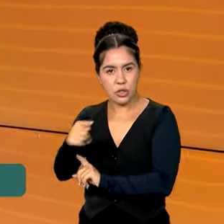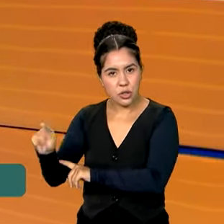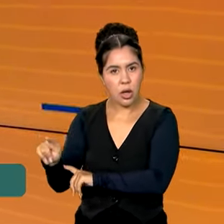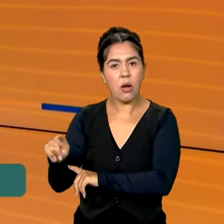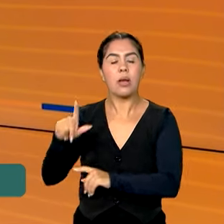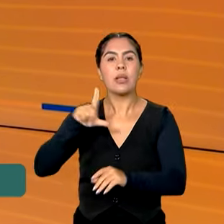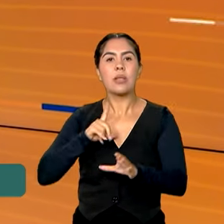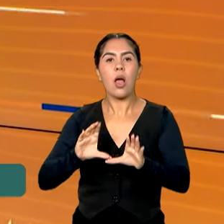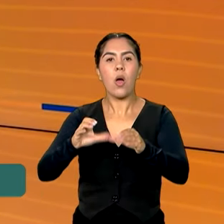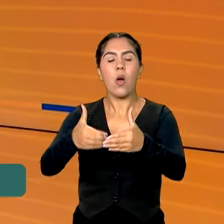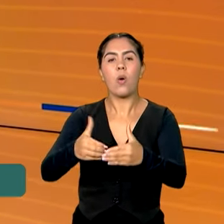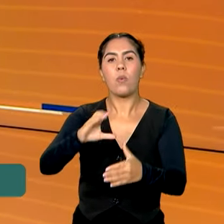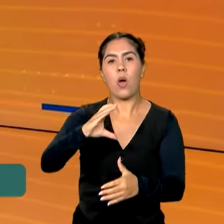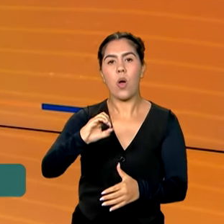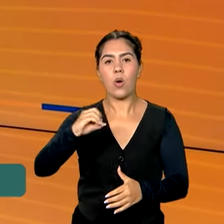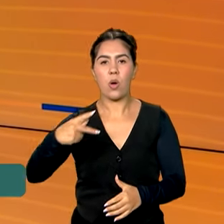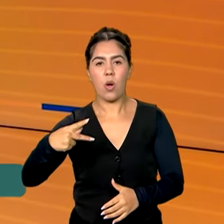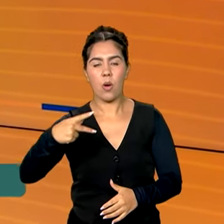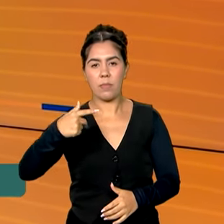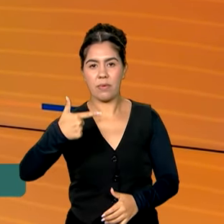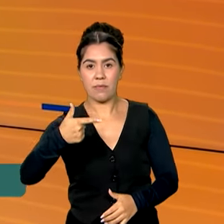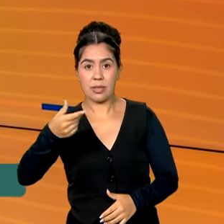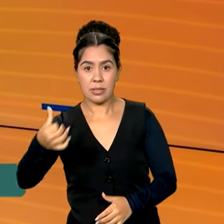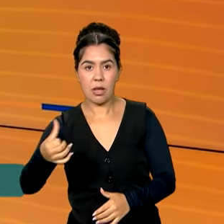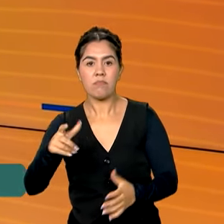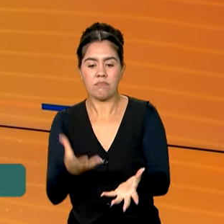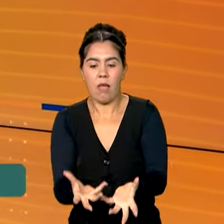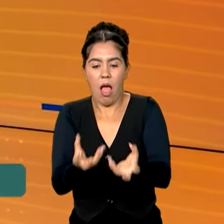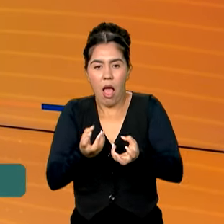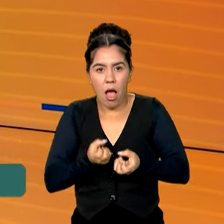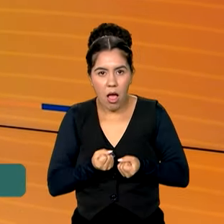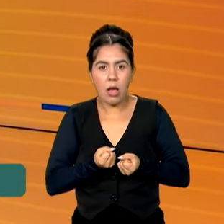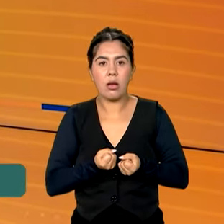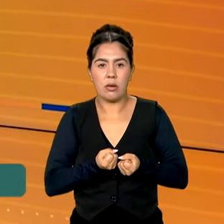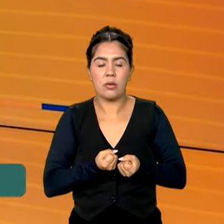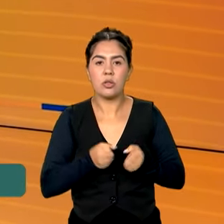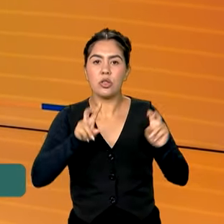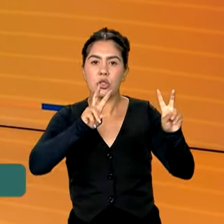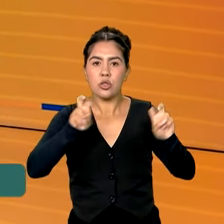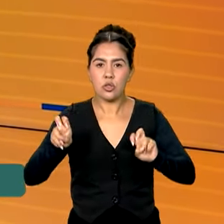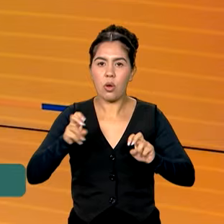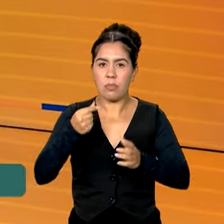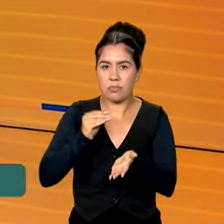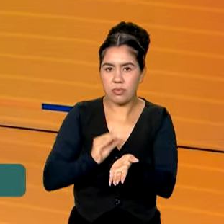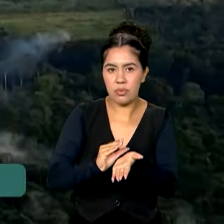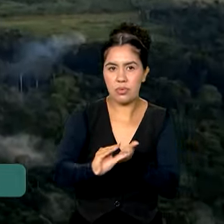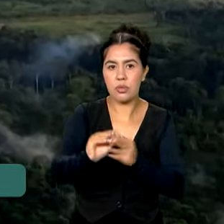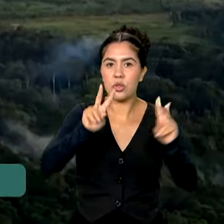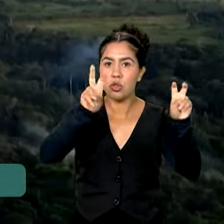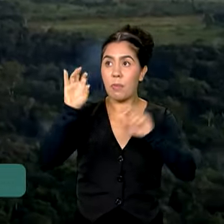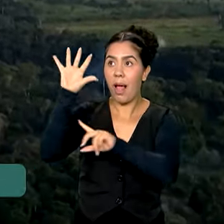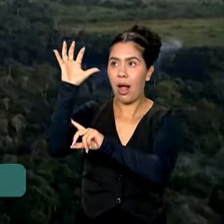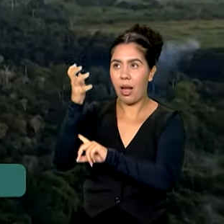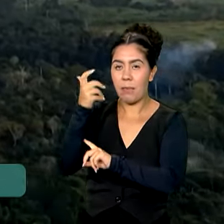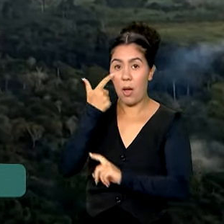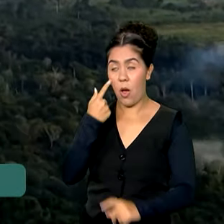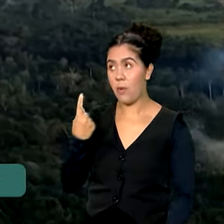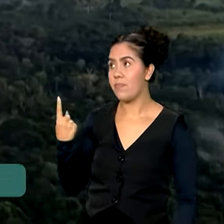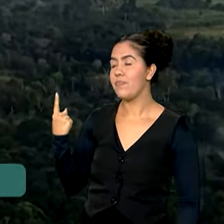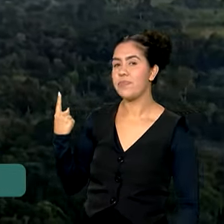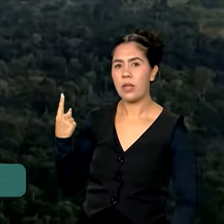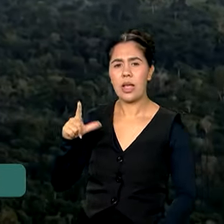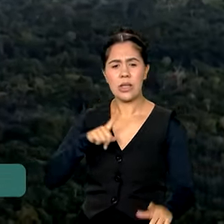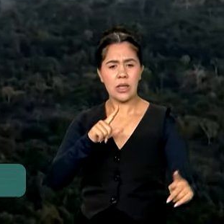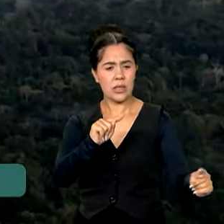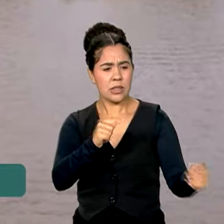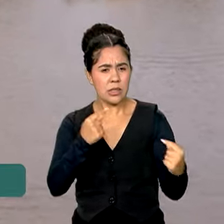ministros brasileiros anunciaram a adesão ao Quadro Global de Financiamento Climático. O desafio de aliar